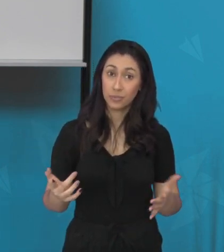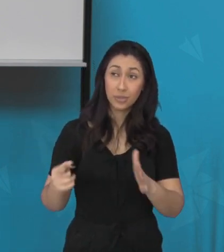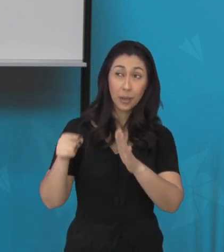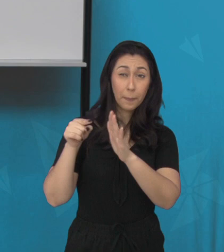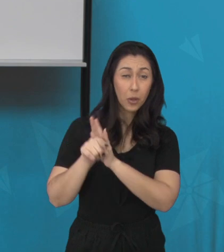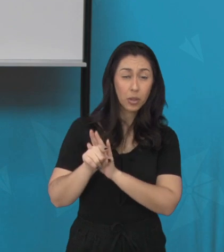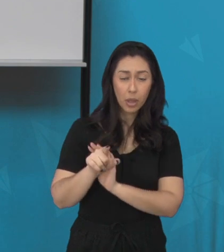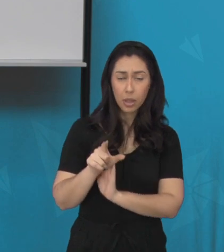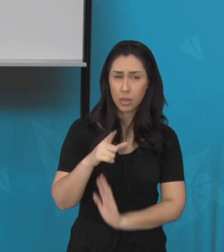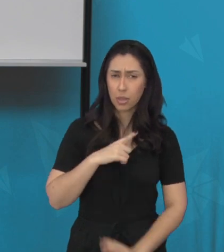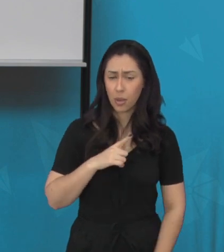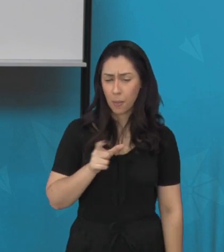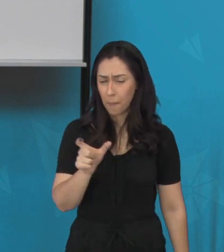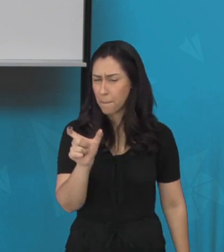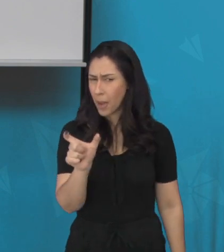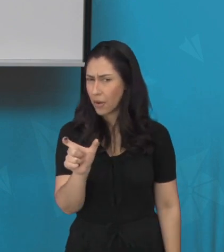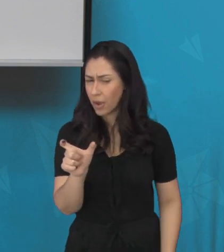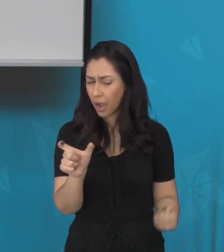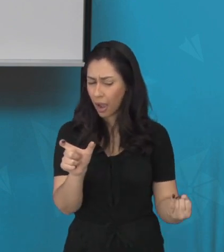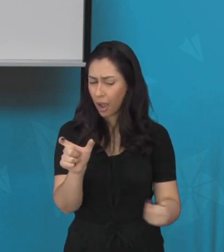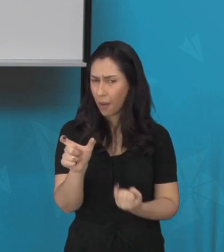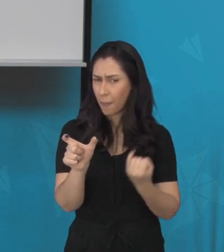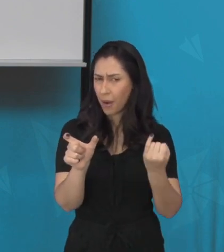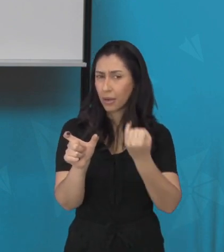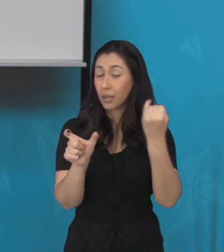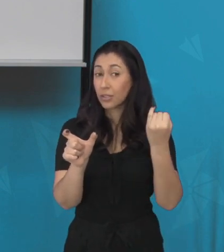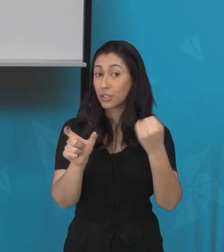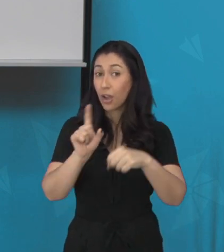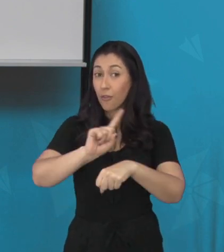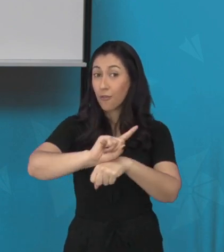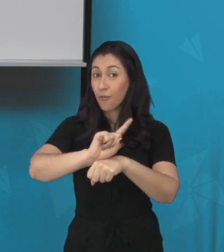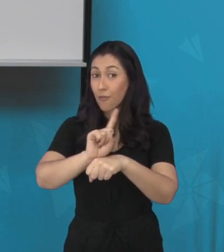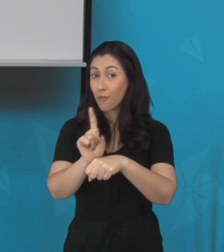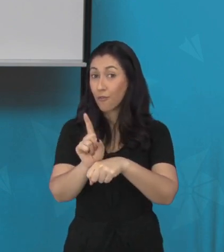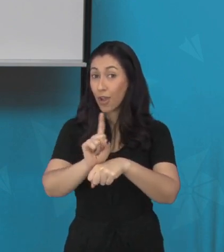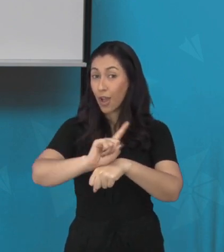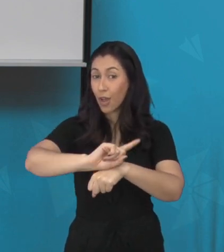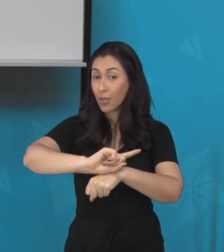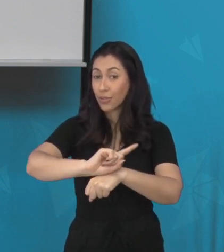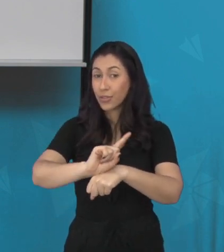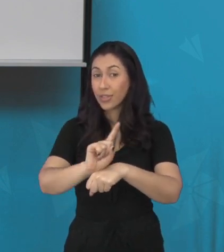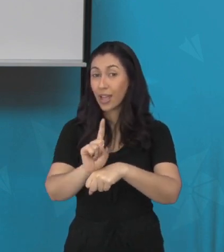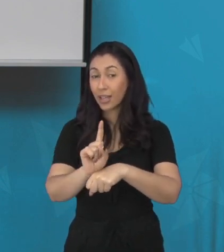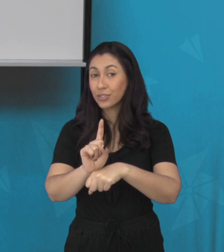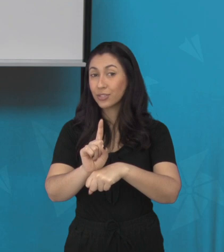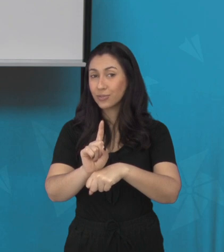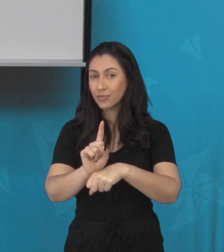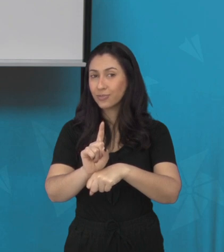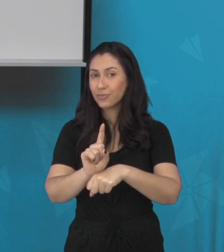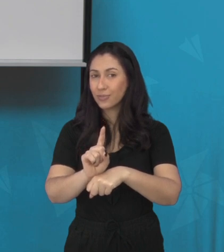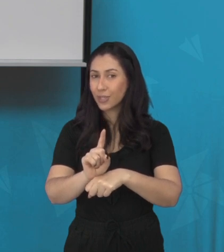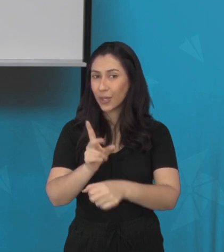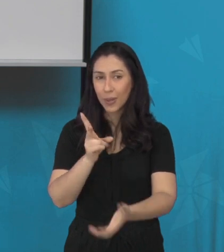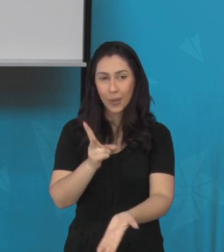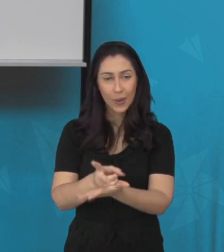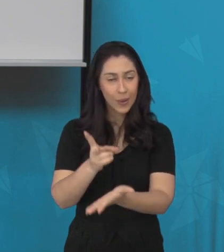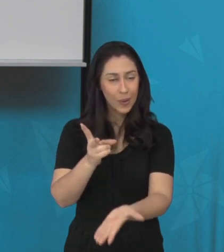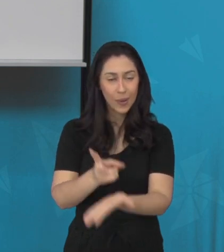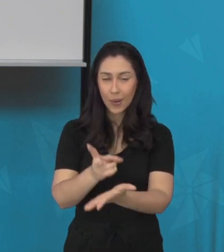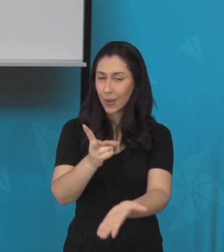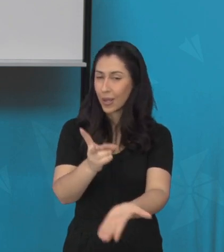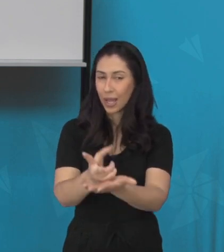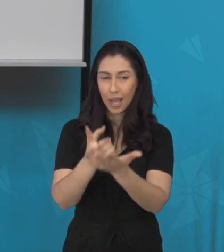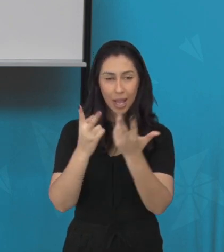Na questão tem uma palavra-chave. A velocidade de movimento é constante.